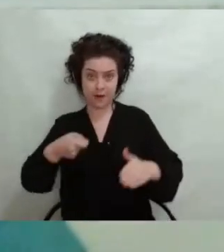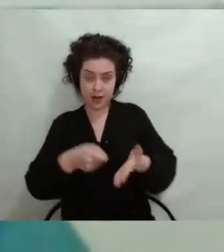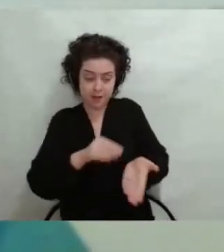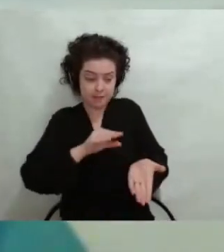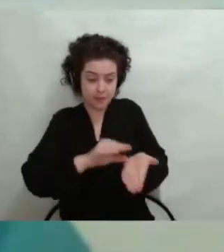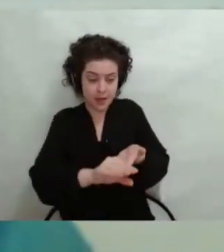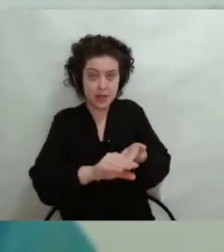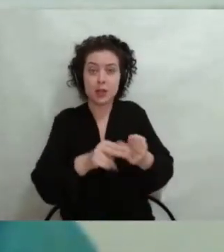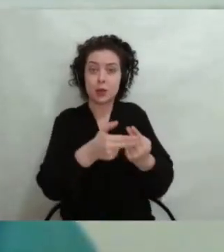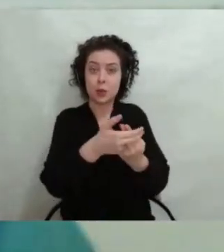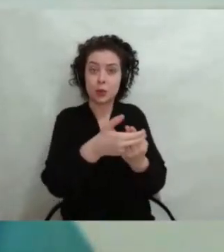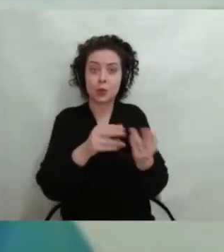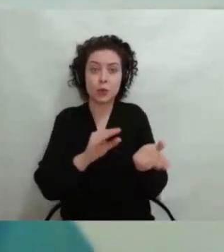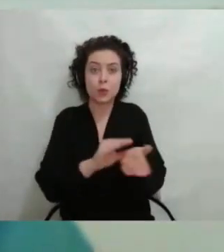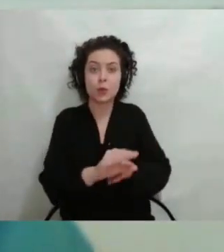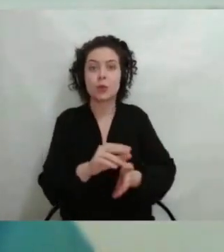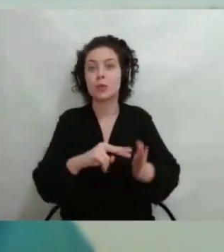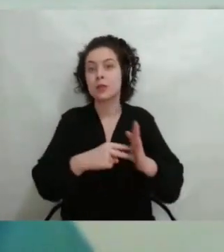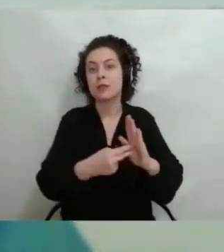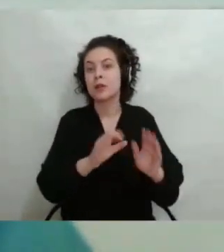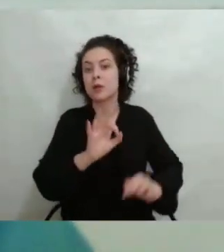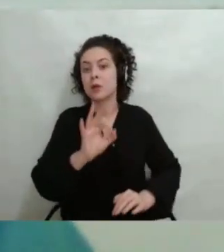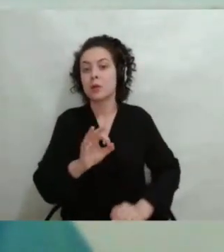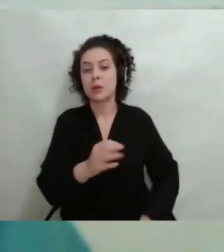SUS representa R$